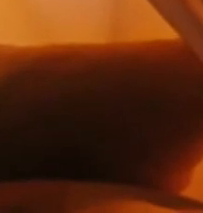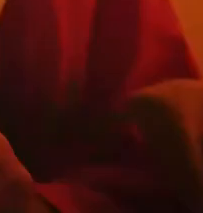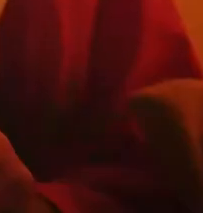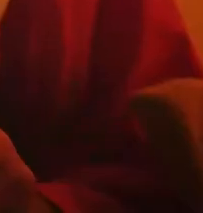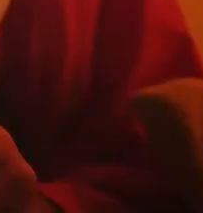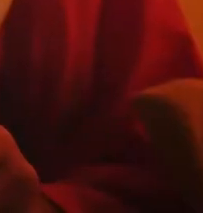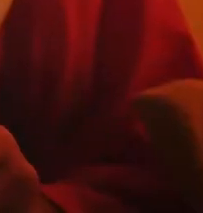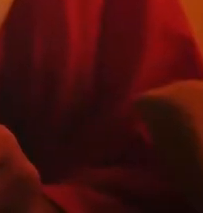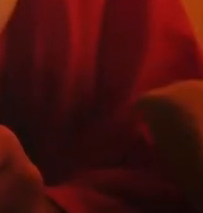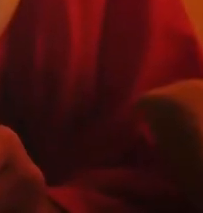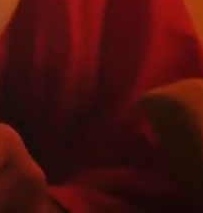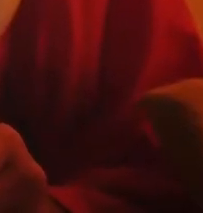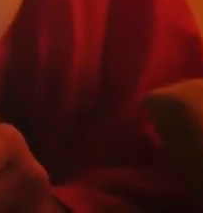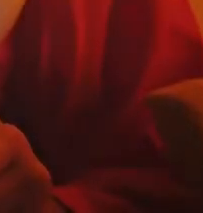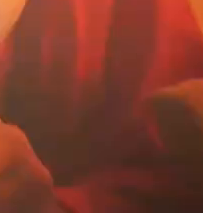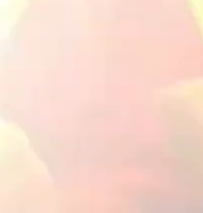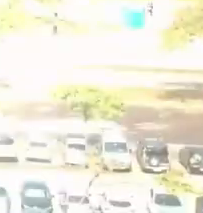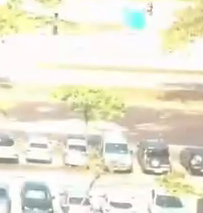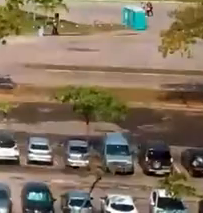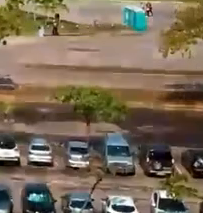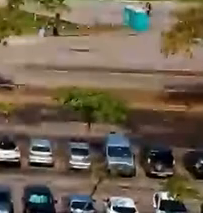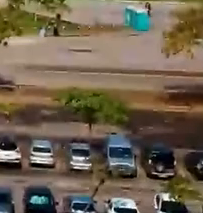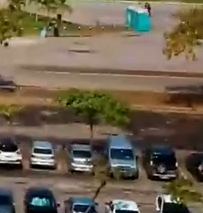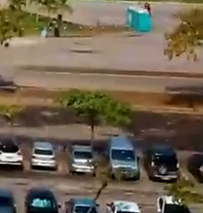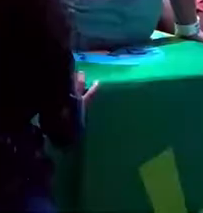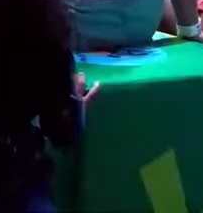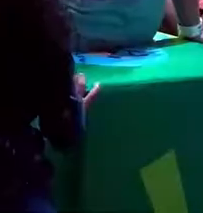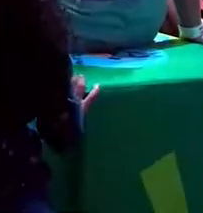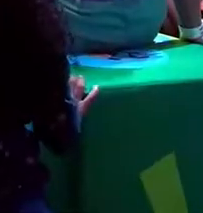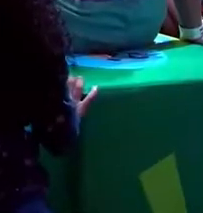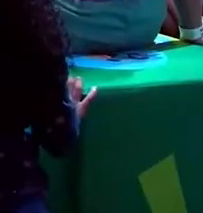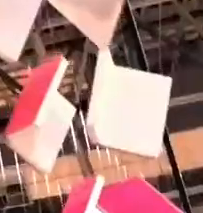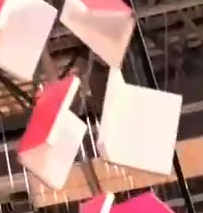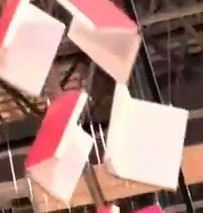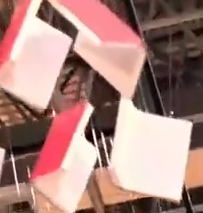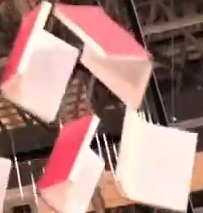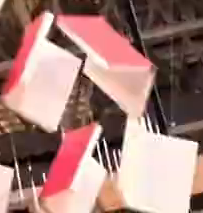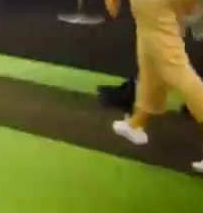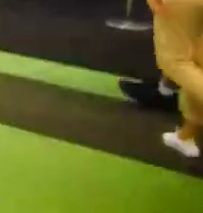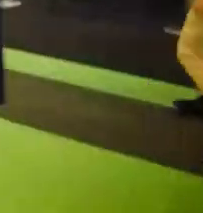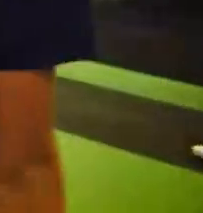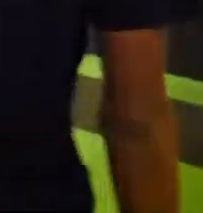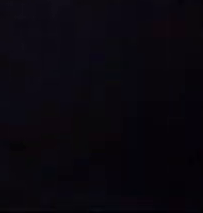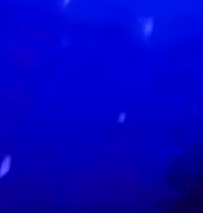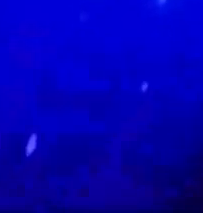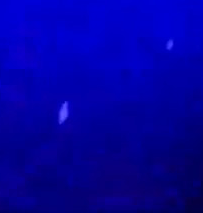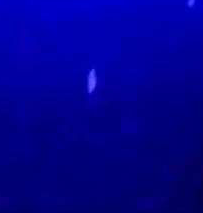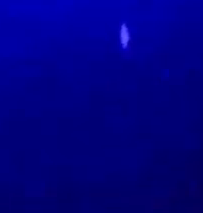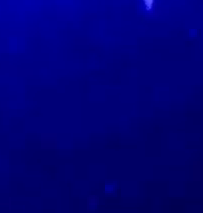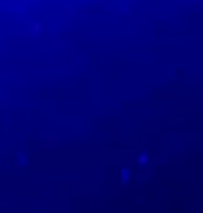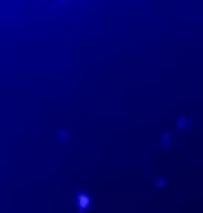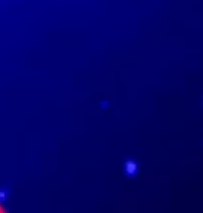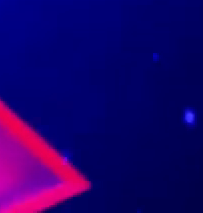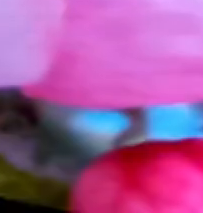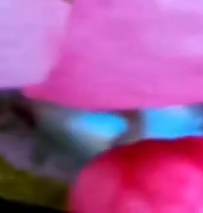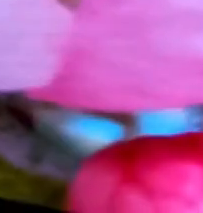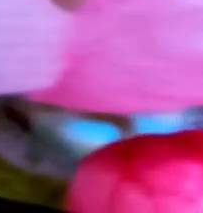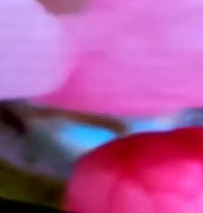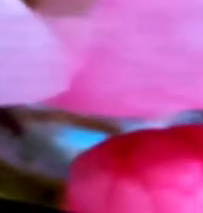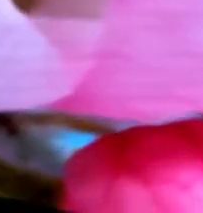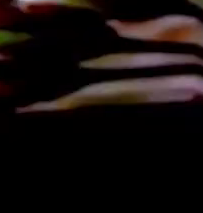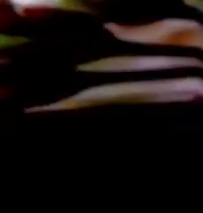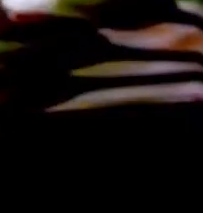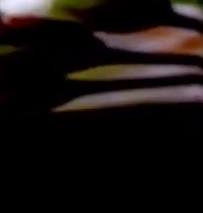diferentes de uma mesma aventura e esse Grande Encontro de narrativas e de momentos inesquecíveis está chegando